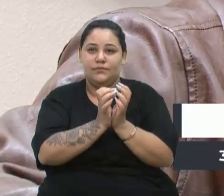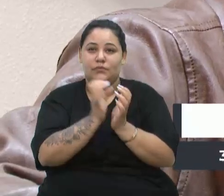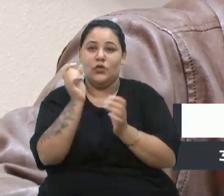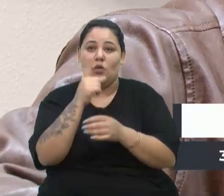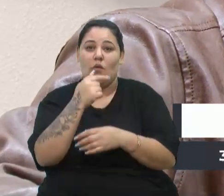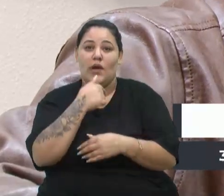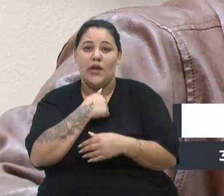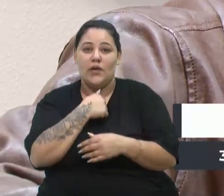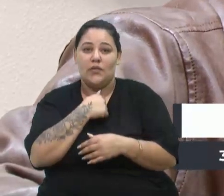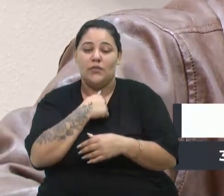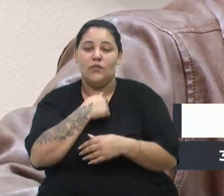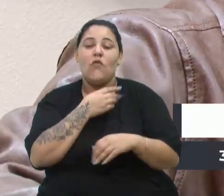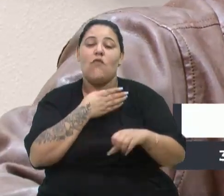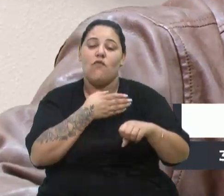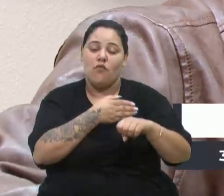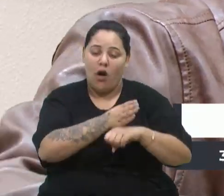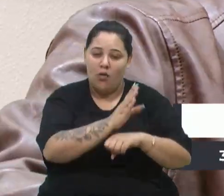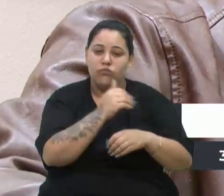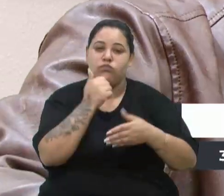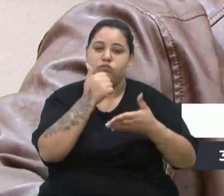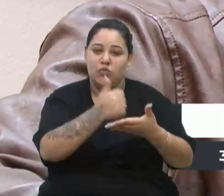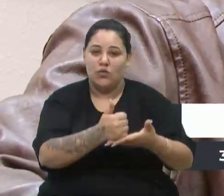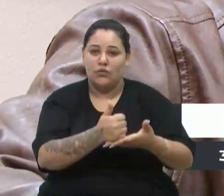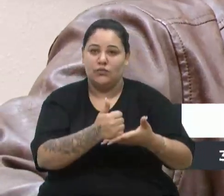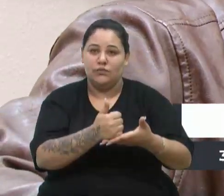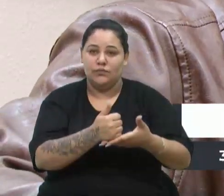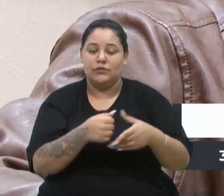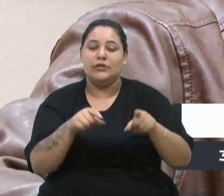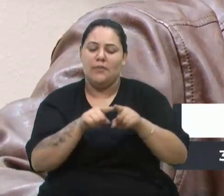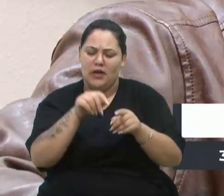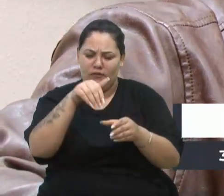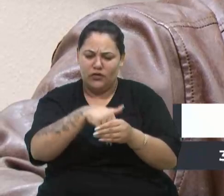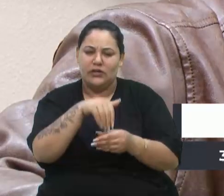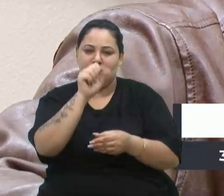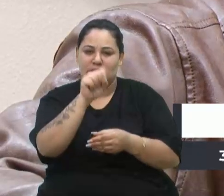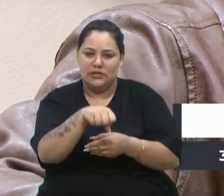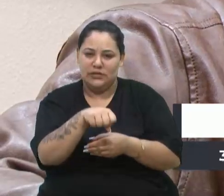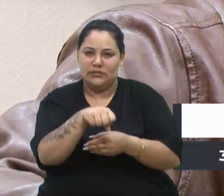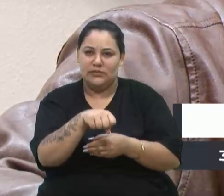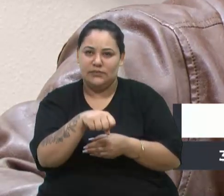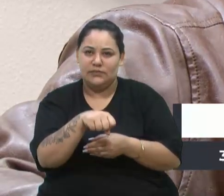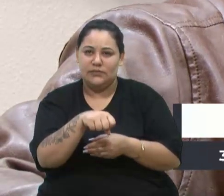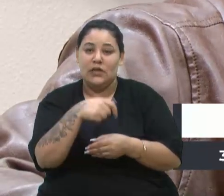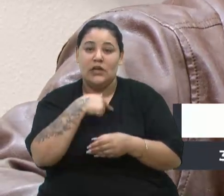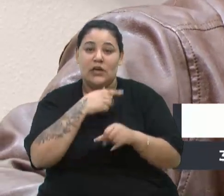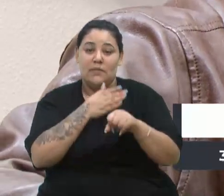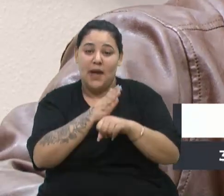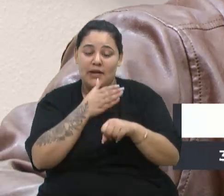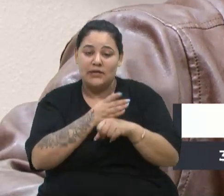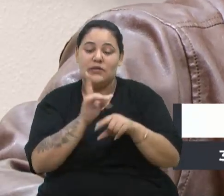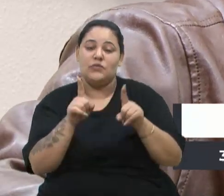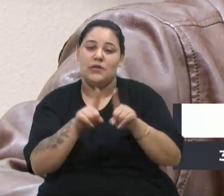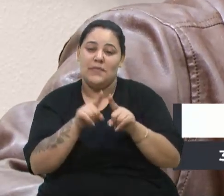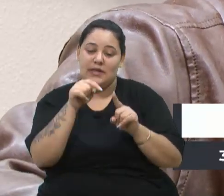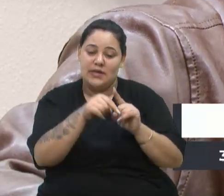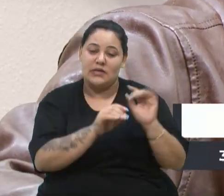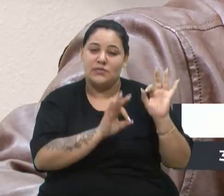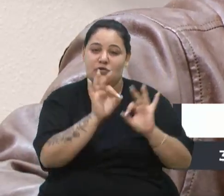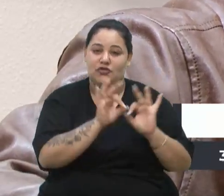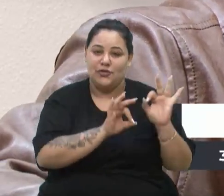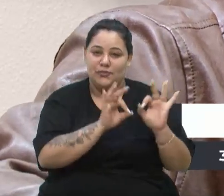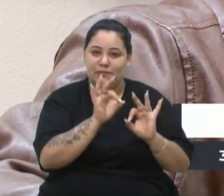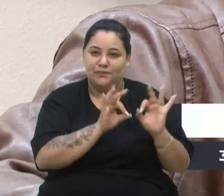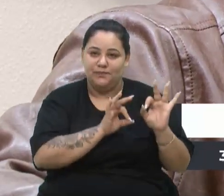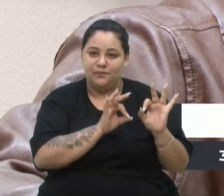sou totalmente favorável, inclusive votei a favor e sou partícipe da mesma. Entretanto,